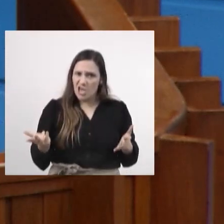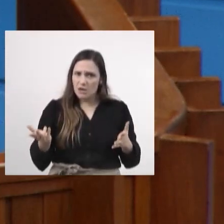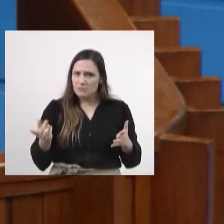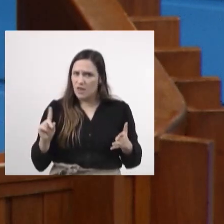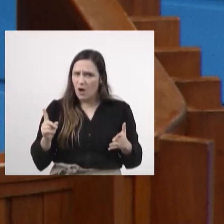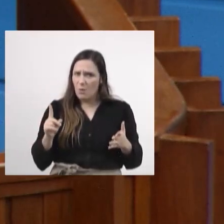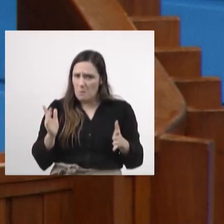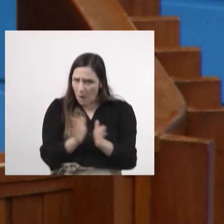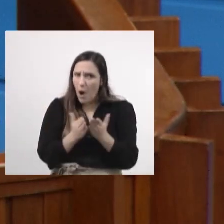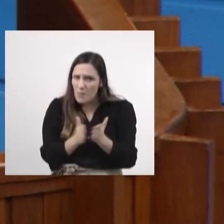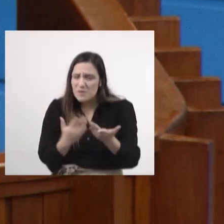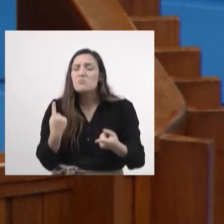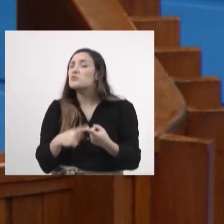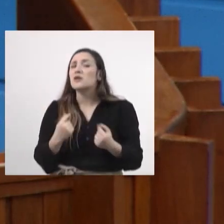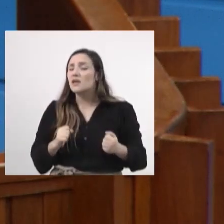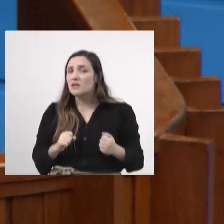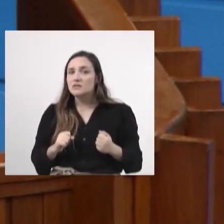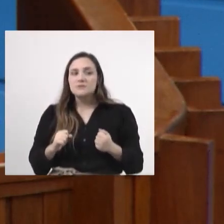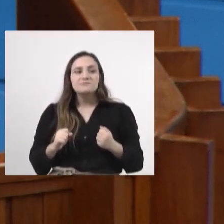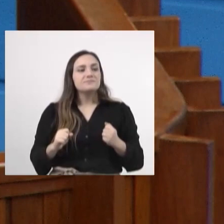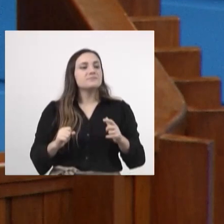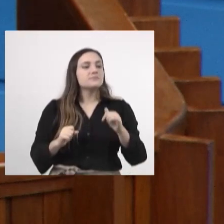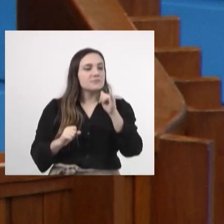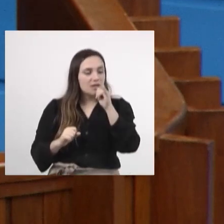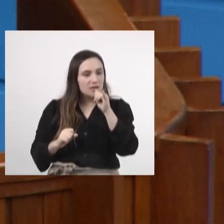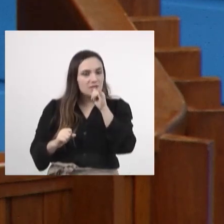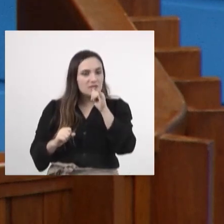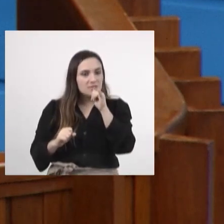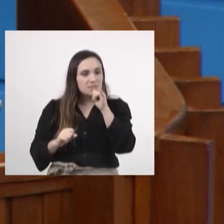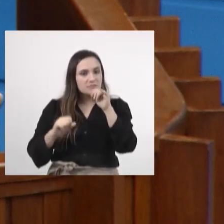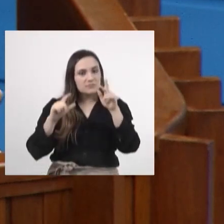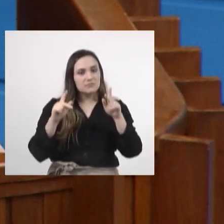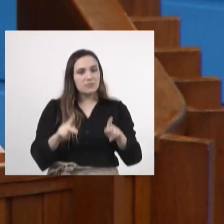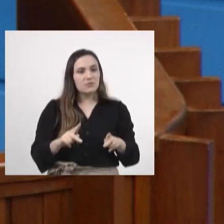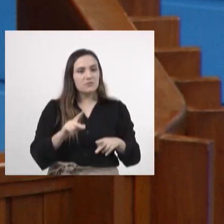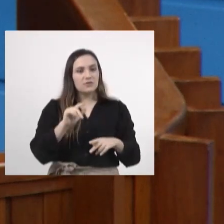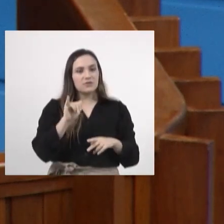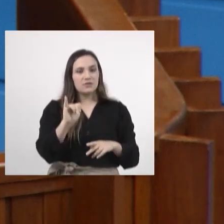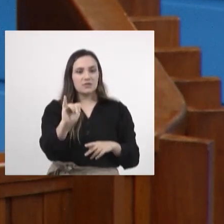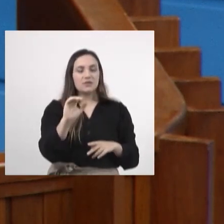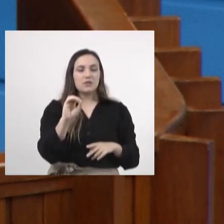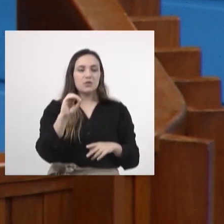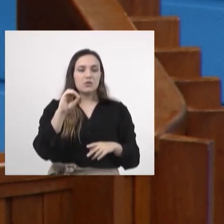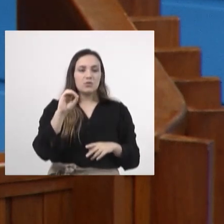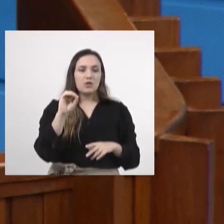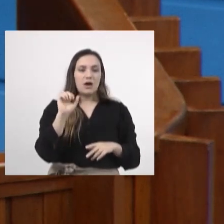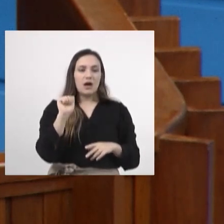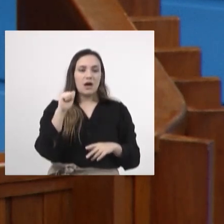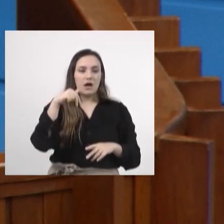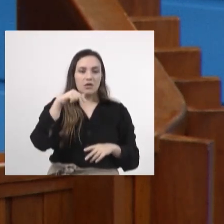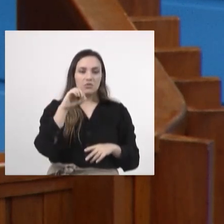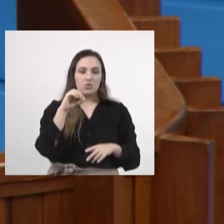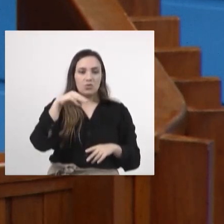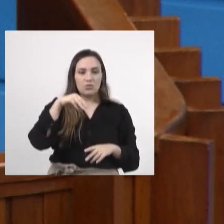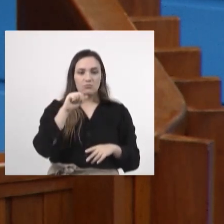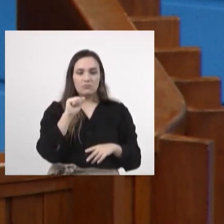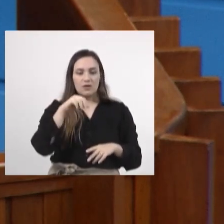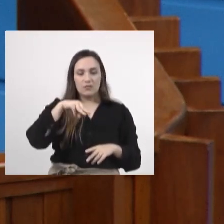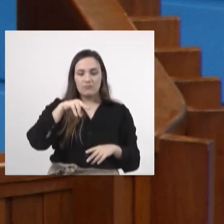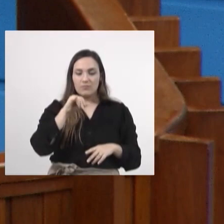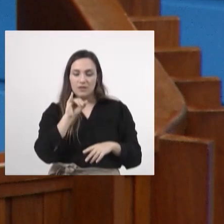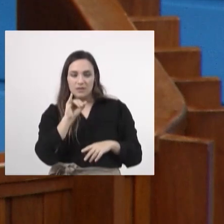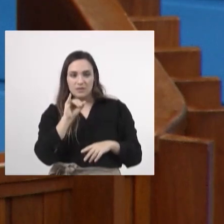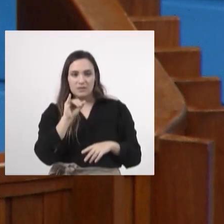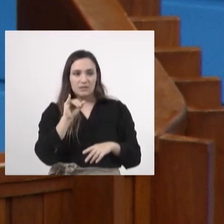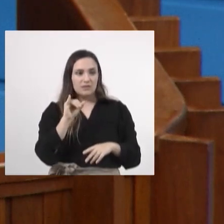os Yanomami, que foi criada uma nação dentro de outra nação no governo Fernando Collor de Mello, certo? Porque